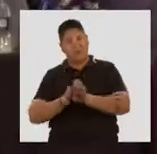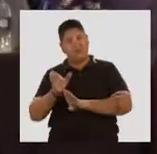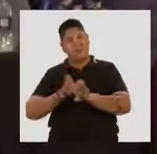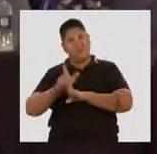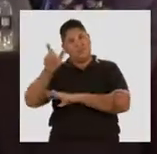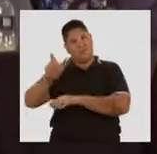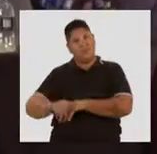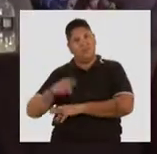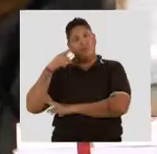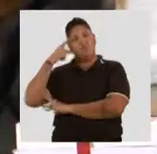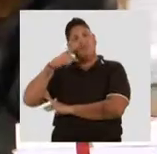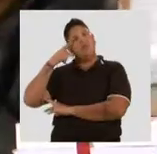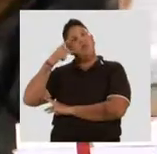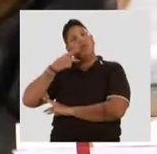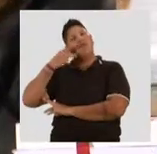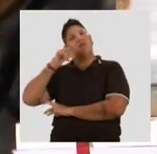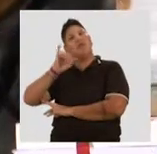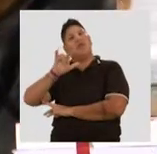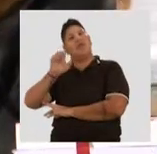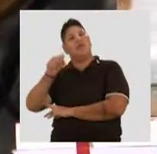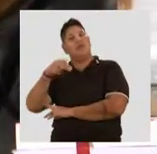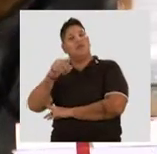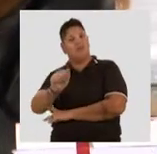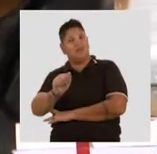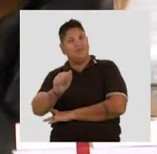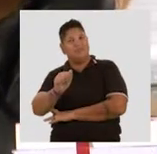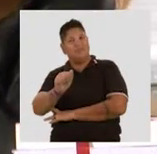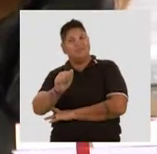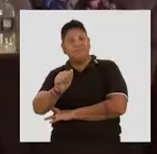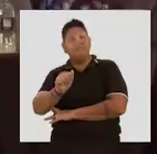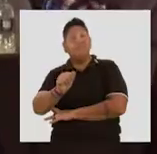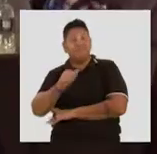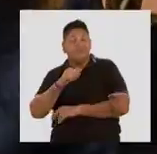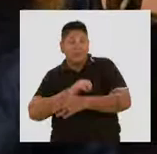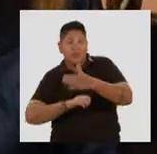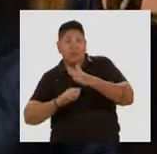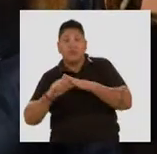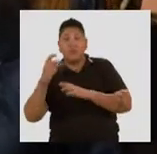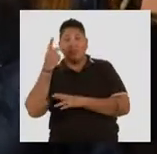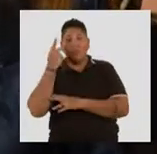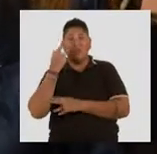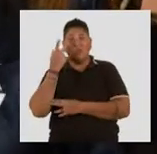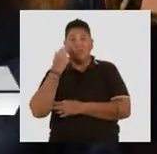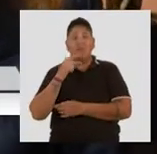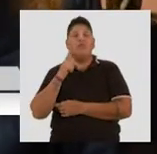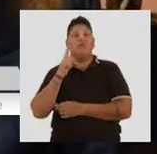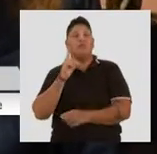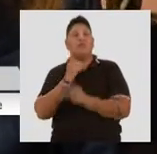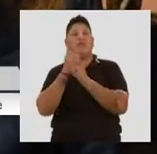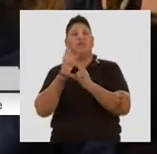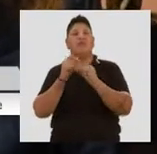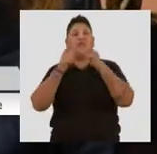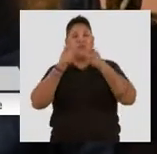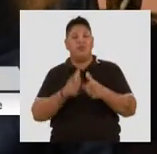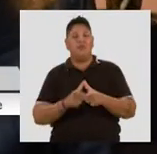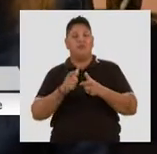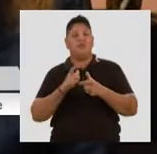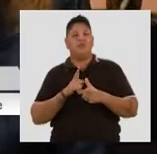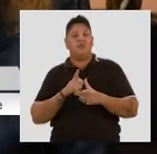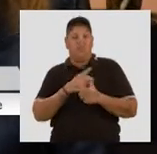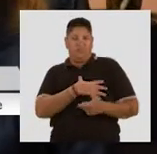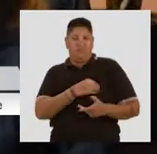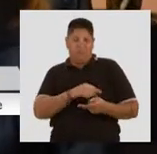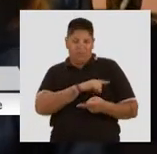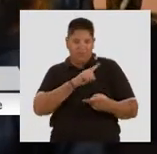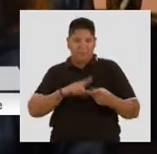foi conduzida pela procuradora do MPT, Ileana Neiva. As empresas geralmente identificam que os encargos familiares com os